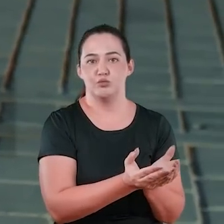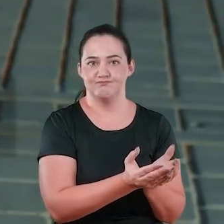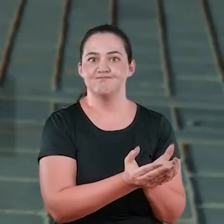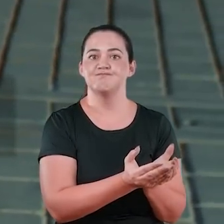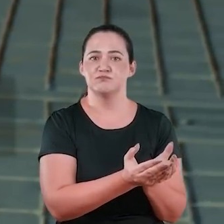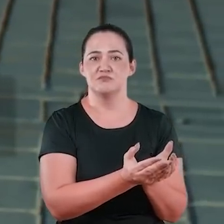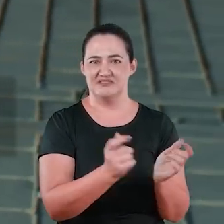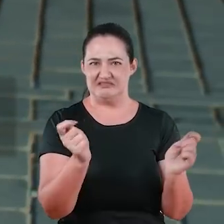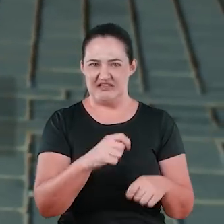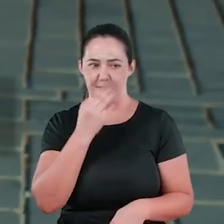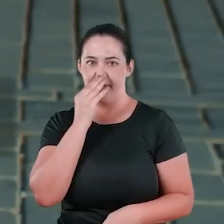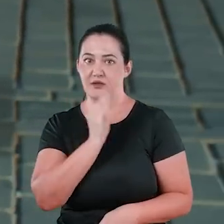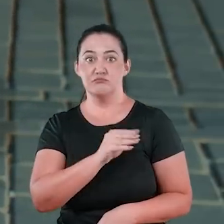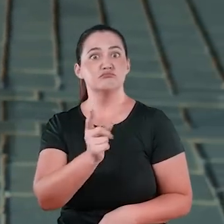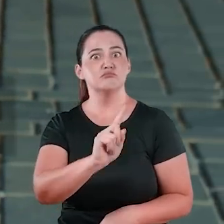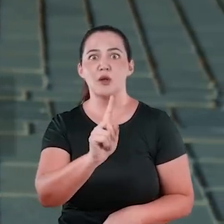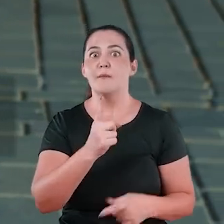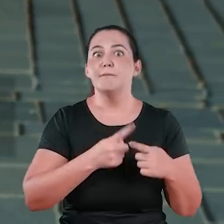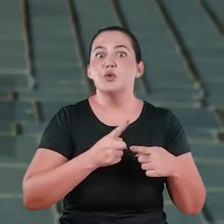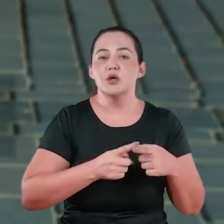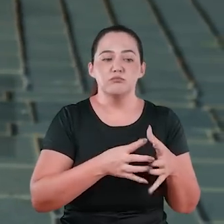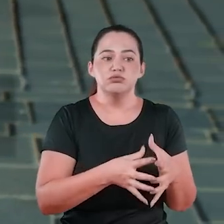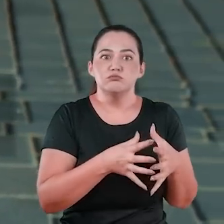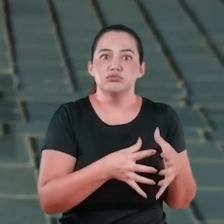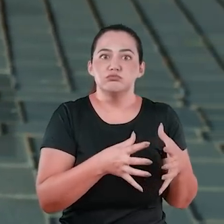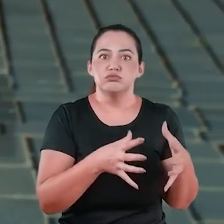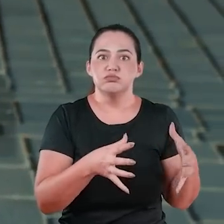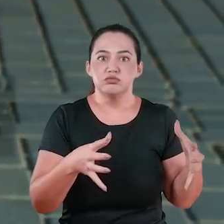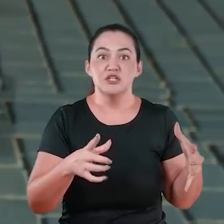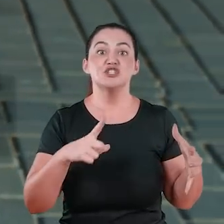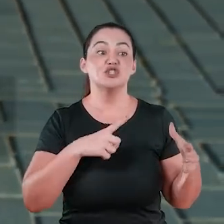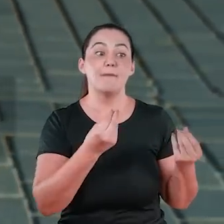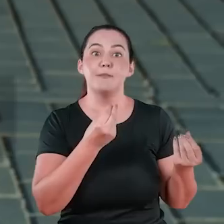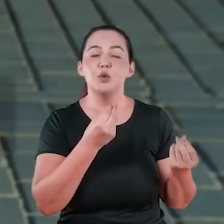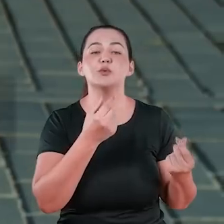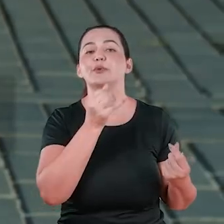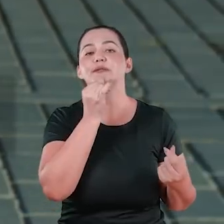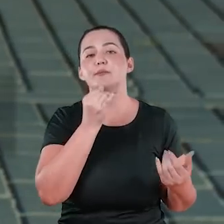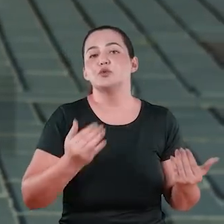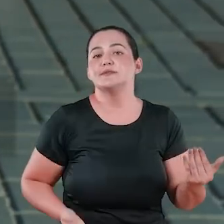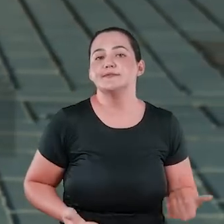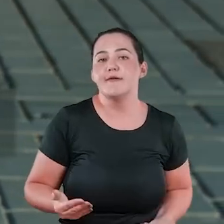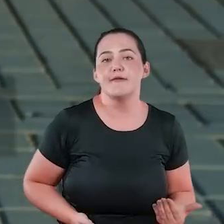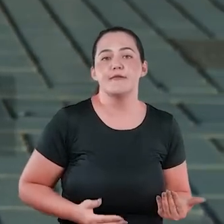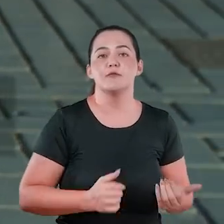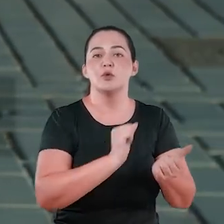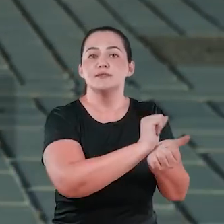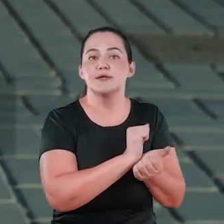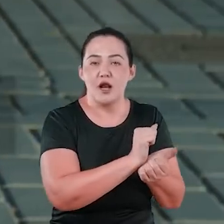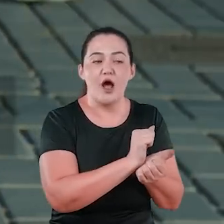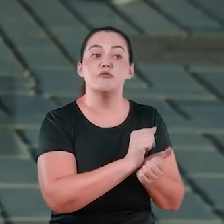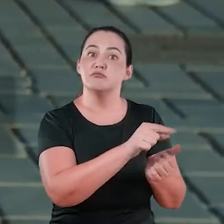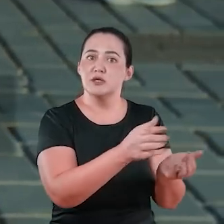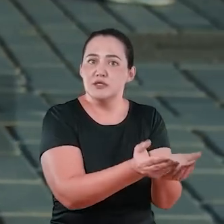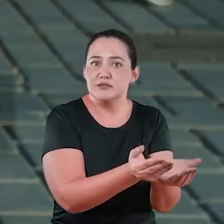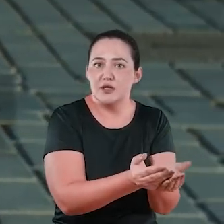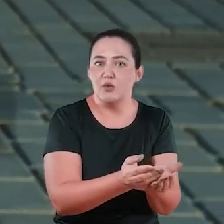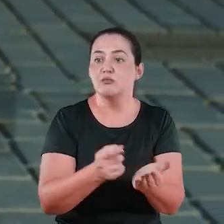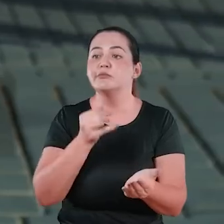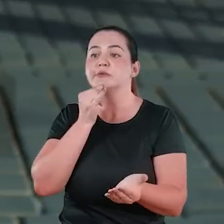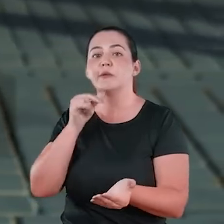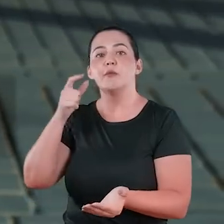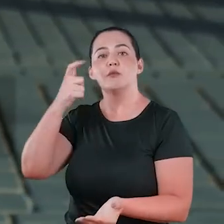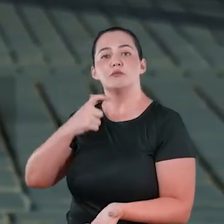poderia ignorar o poder dos cristãos, mesmo porque muitos escravos eram cristãos, muitas esposas de políticos eram